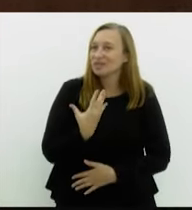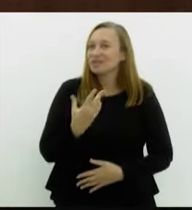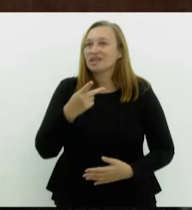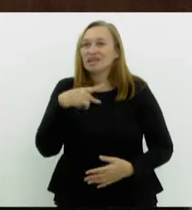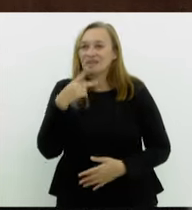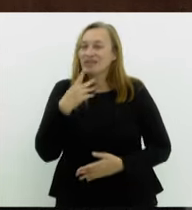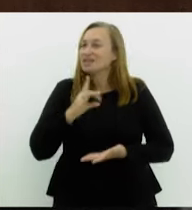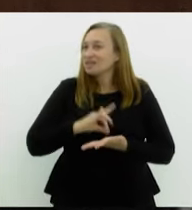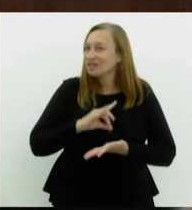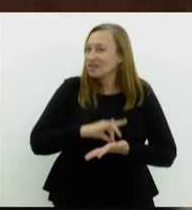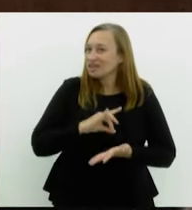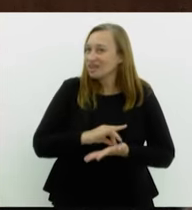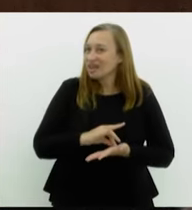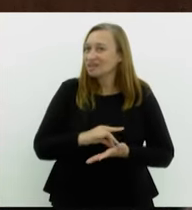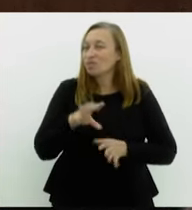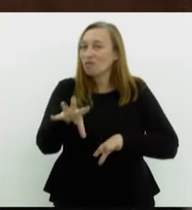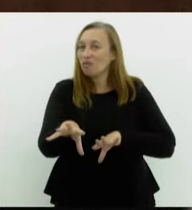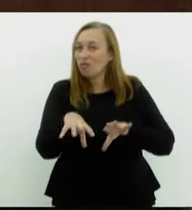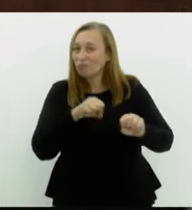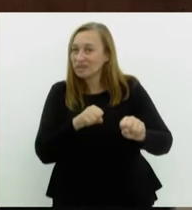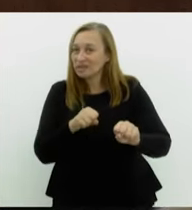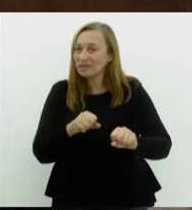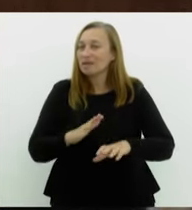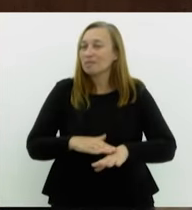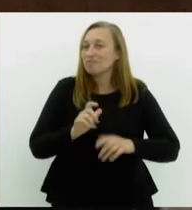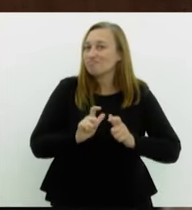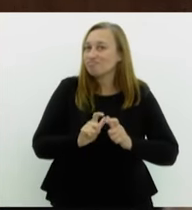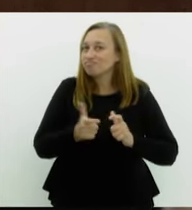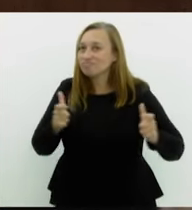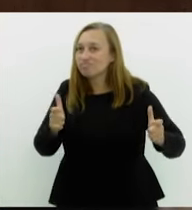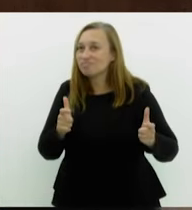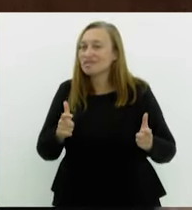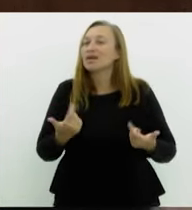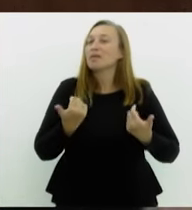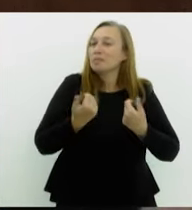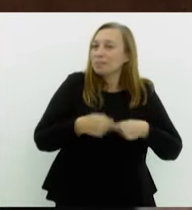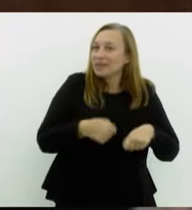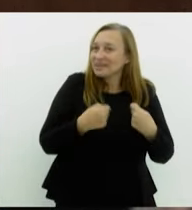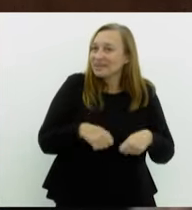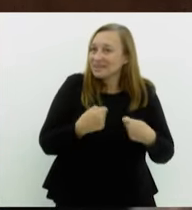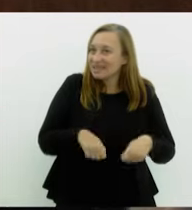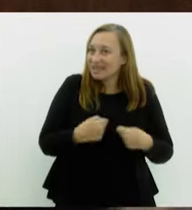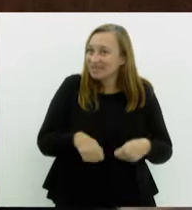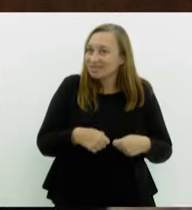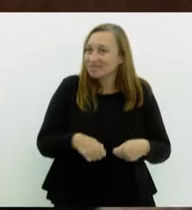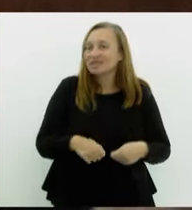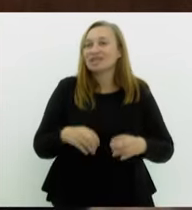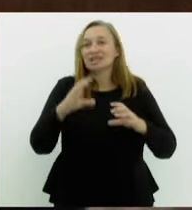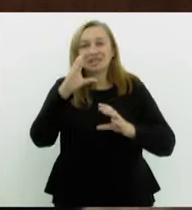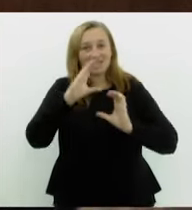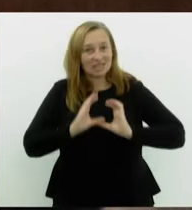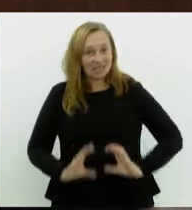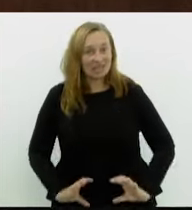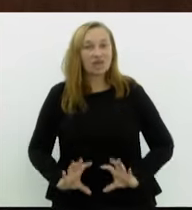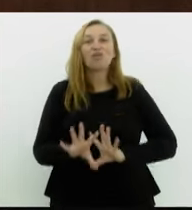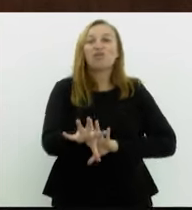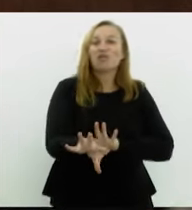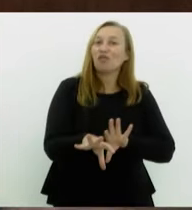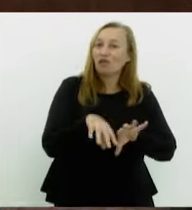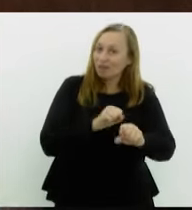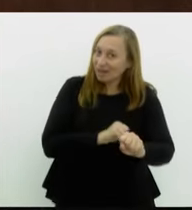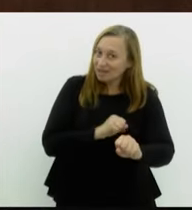falando de uma formação muito mais ampla. Nós precisamos de cidadãos